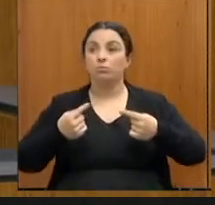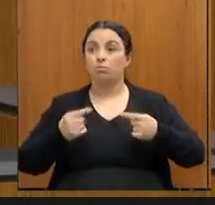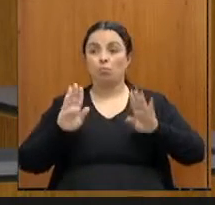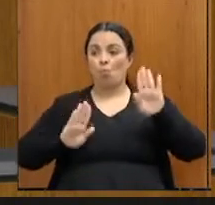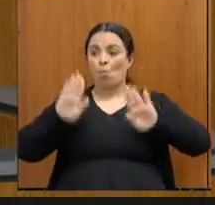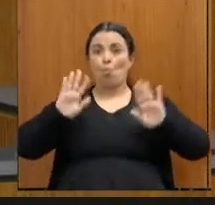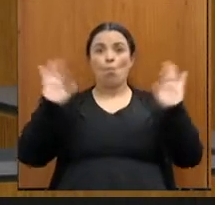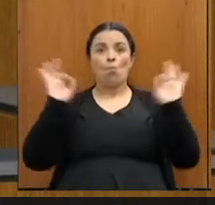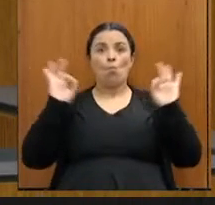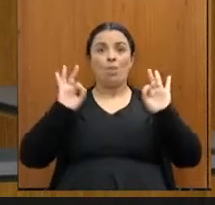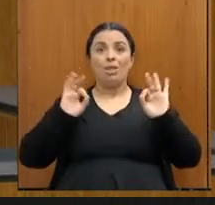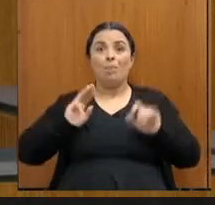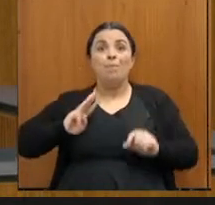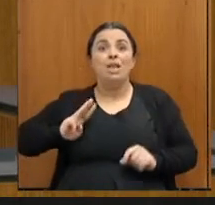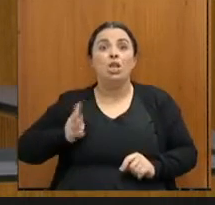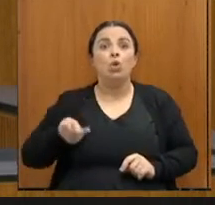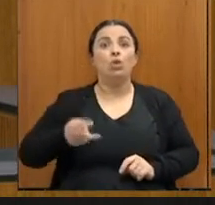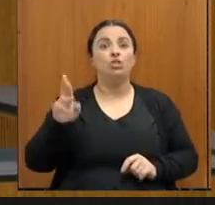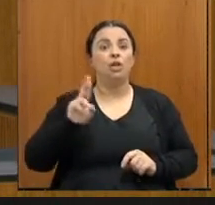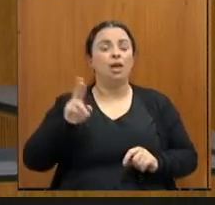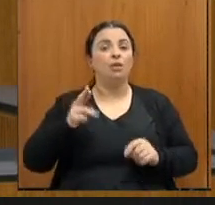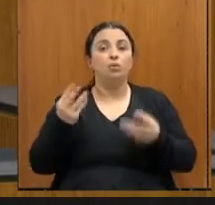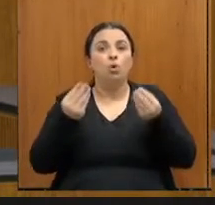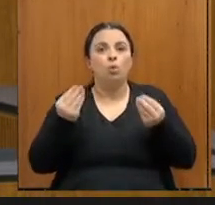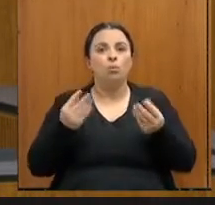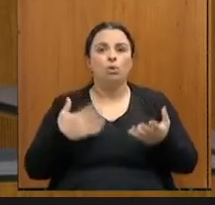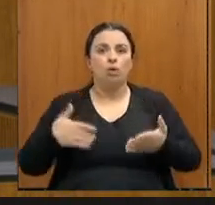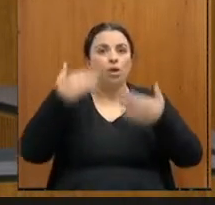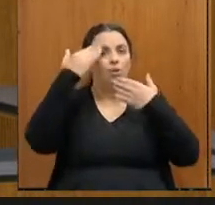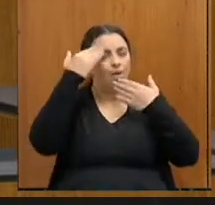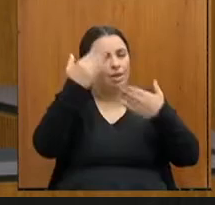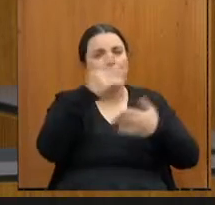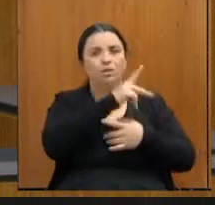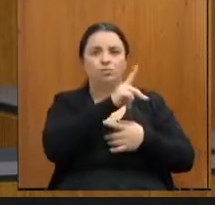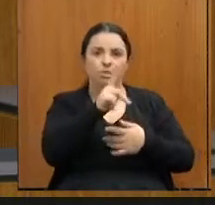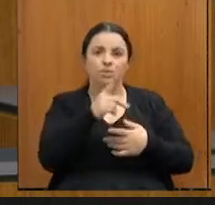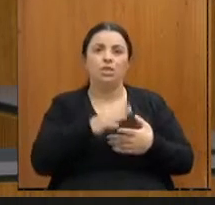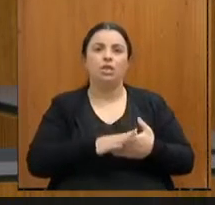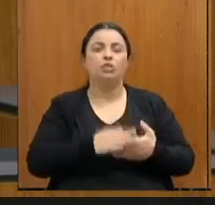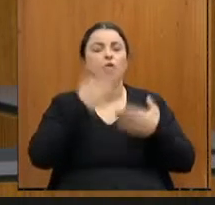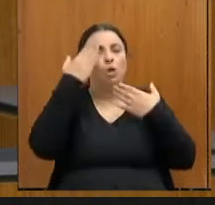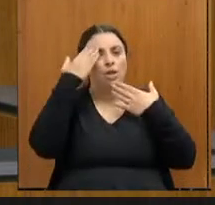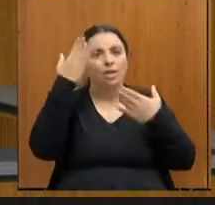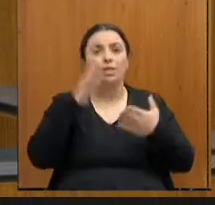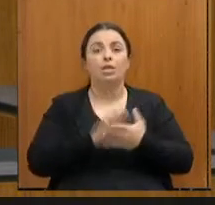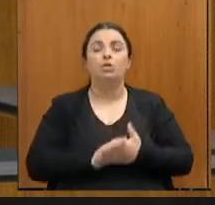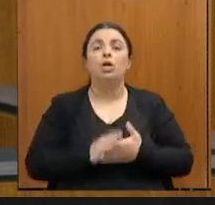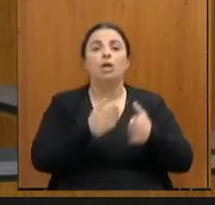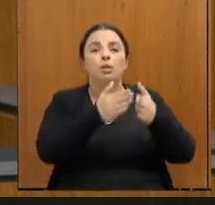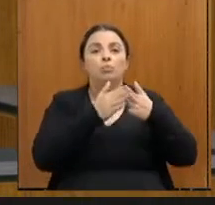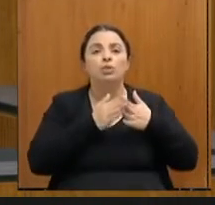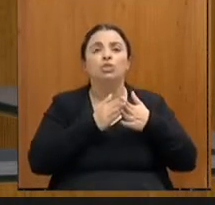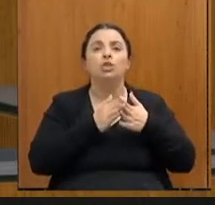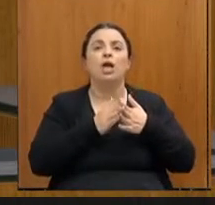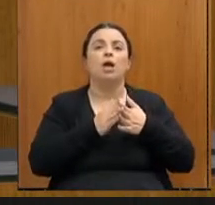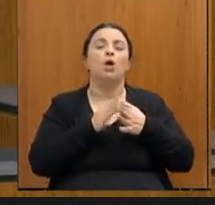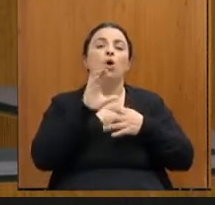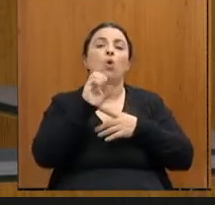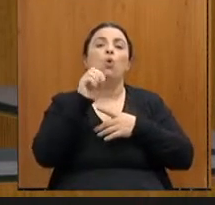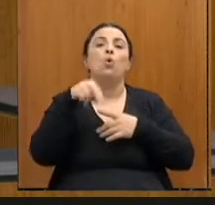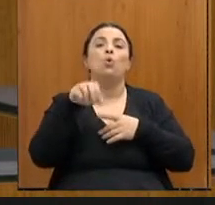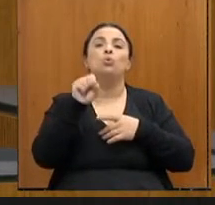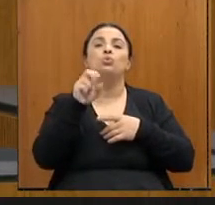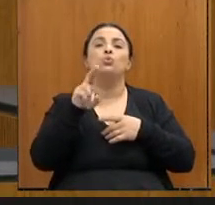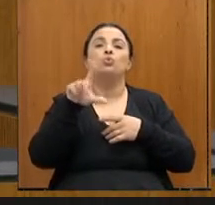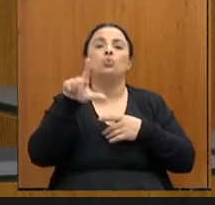Eu agradeço Presidente as suas considerações agradeço Presidente o tempo queria pedir a consultoria para transformar os meus questionamentos